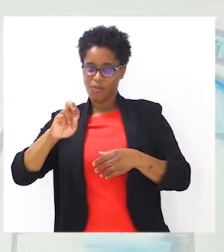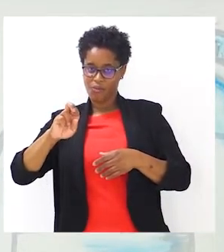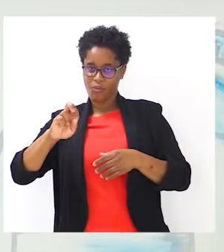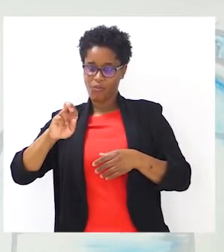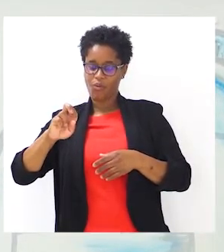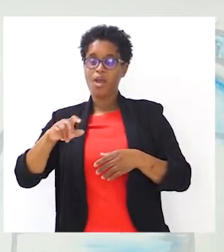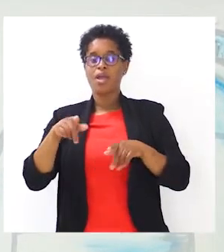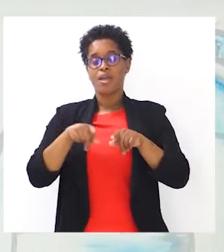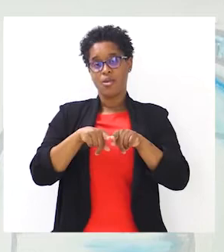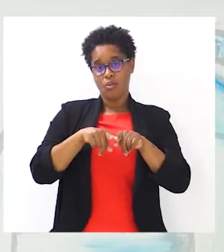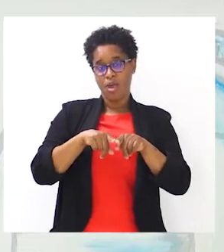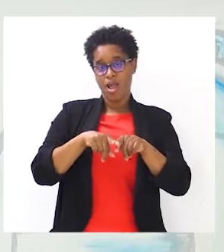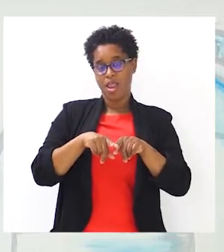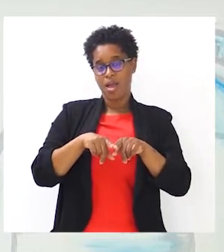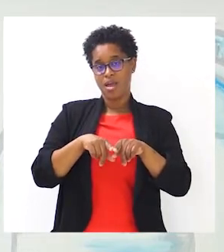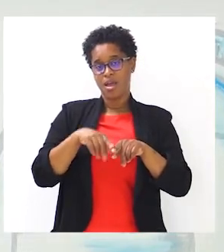é igual a